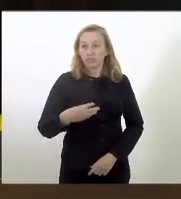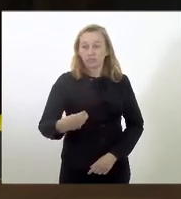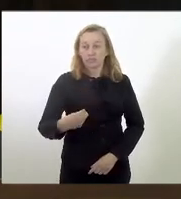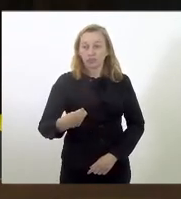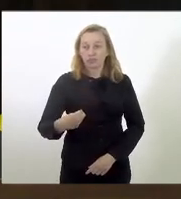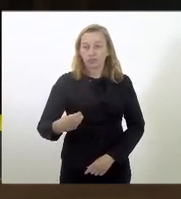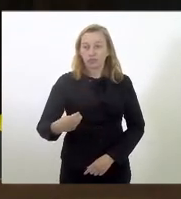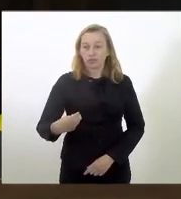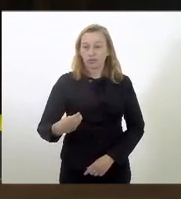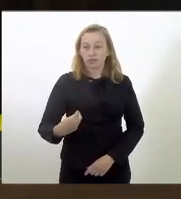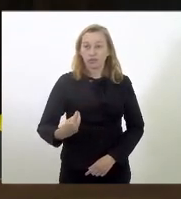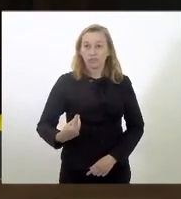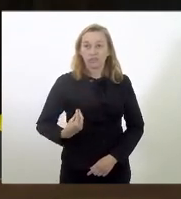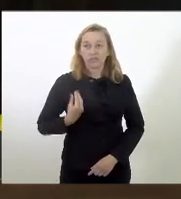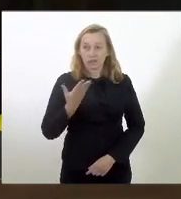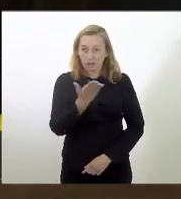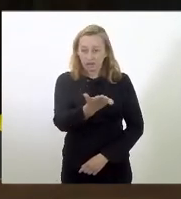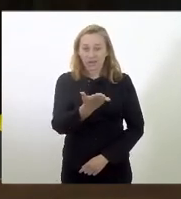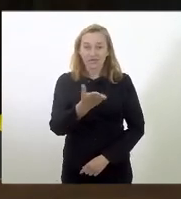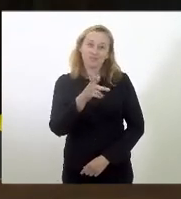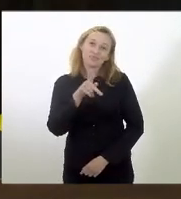Andrezinho. Pai te ama.